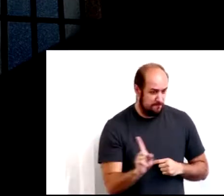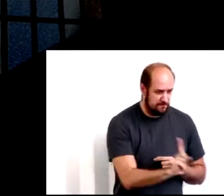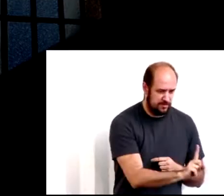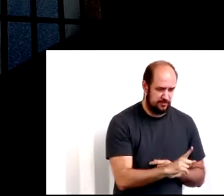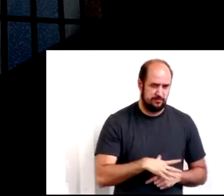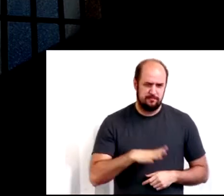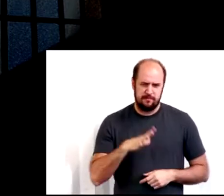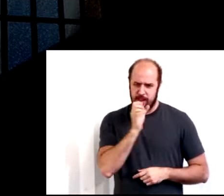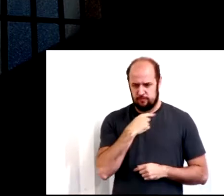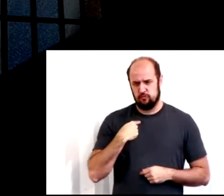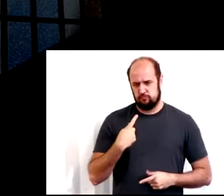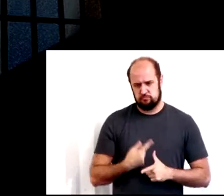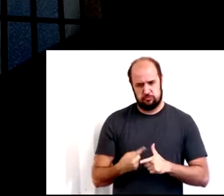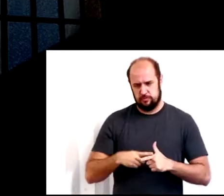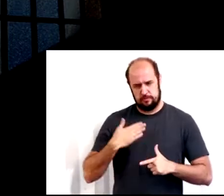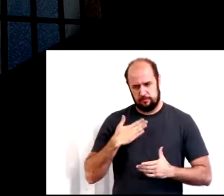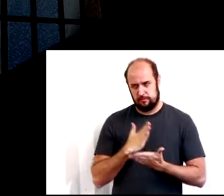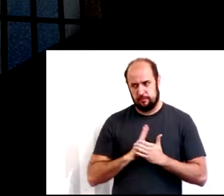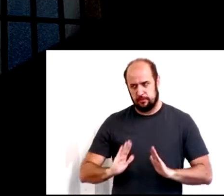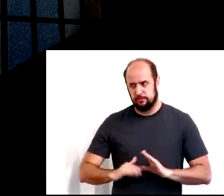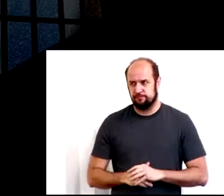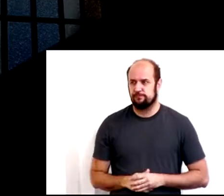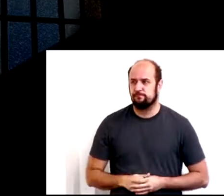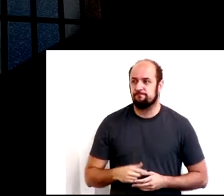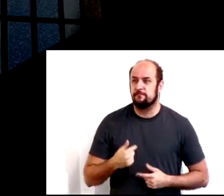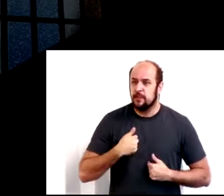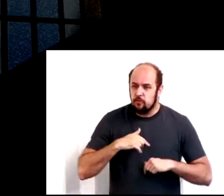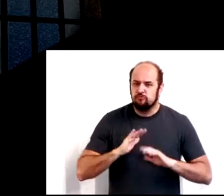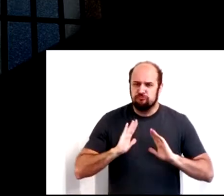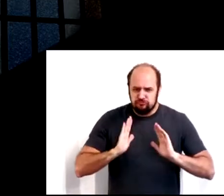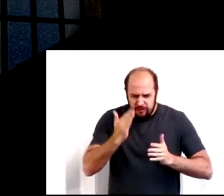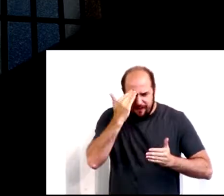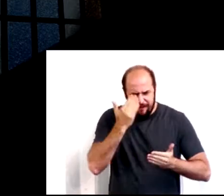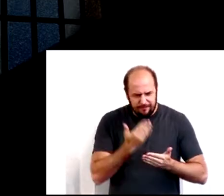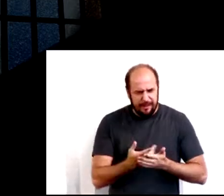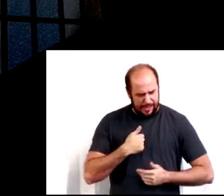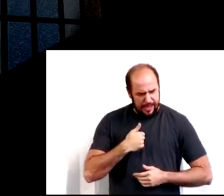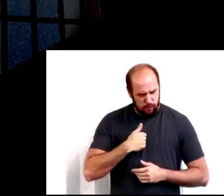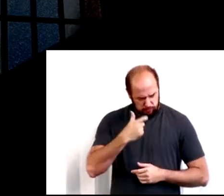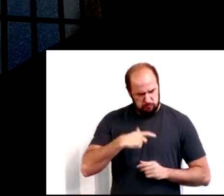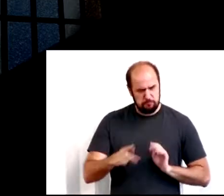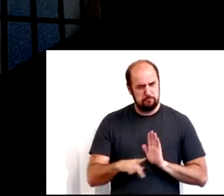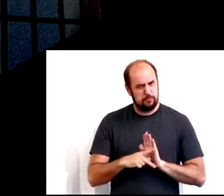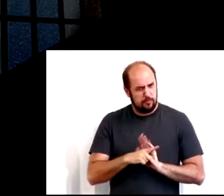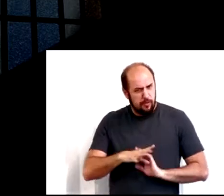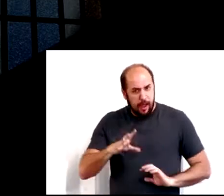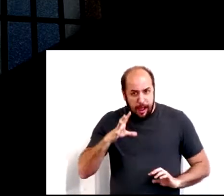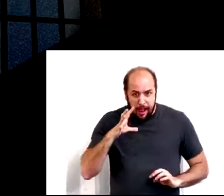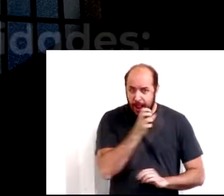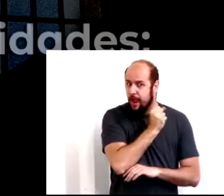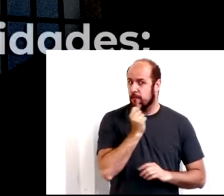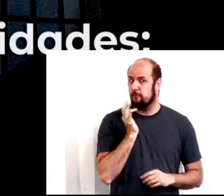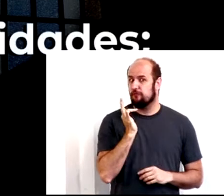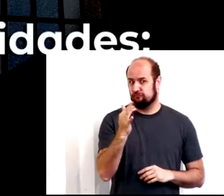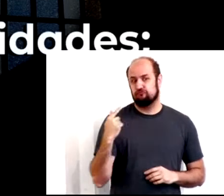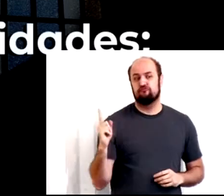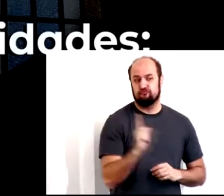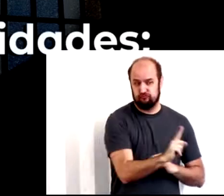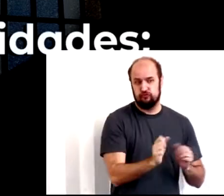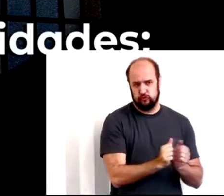visto a minha situação. E estou persuadido no Senhor de que também eu mesmo, brevemente,